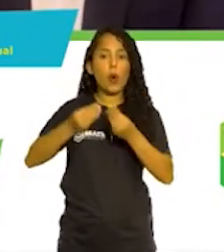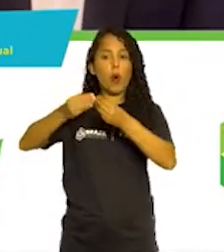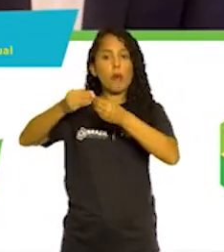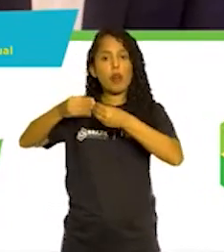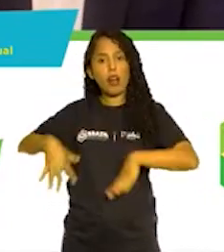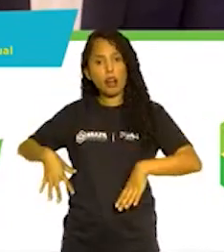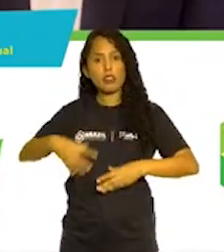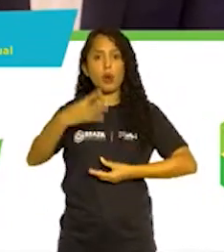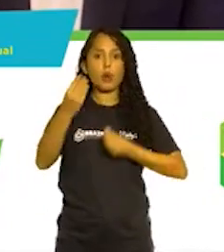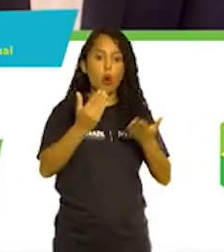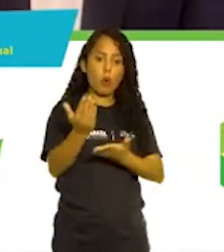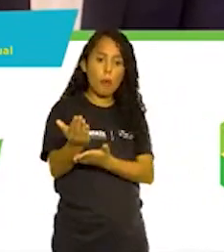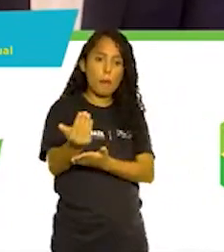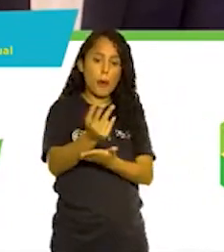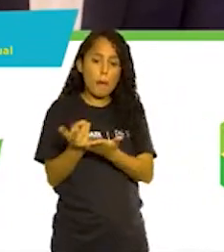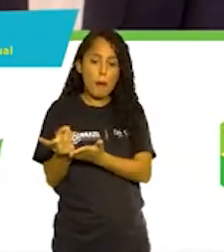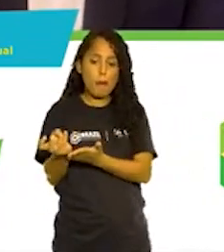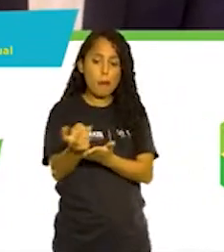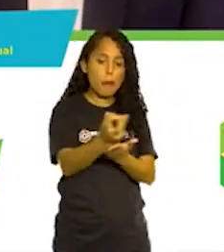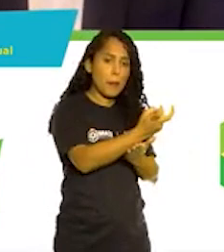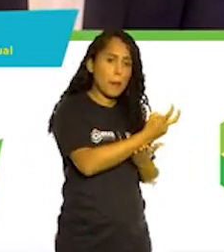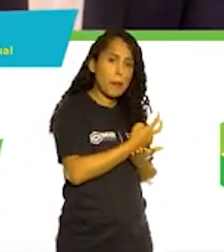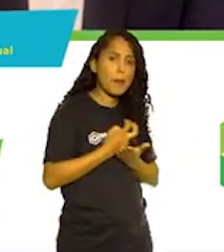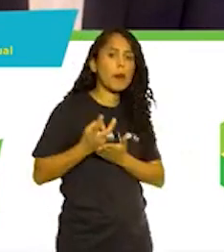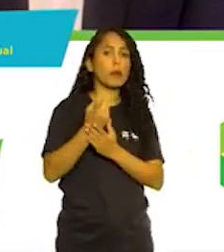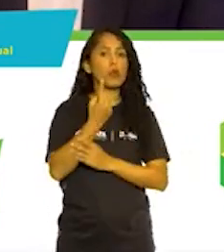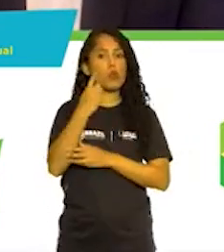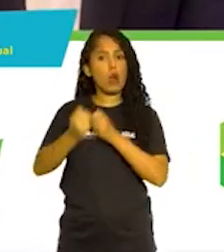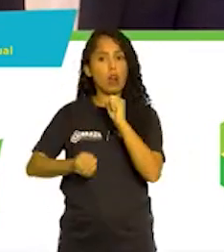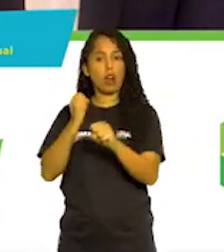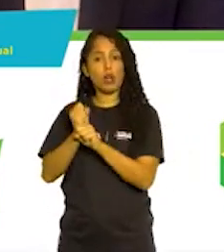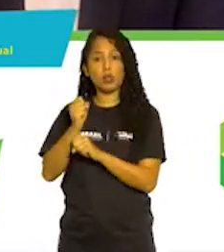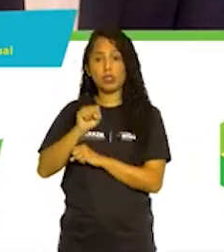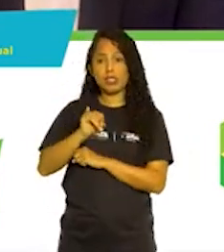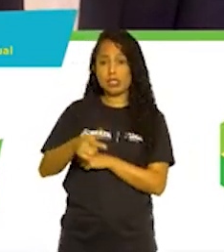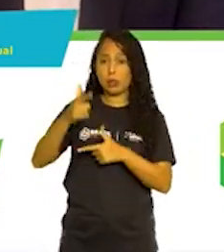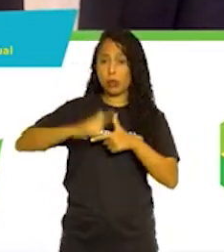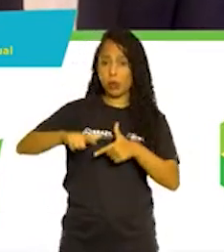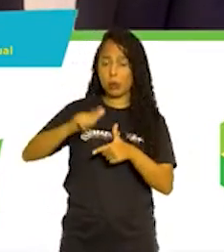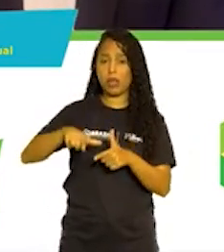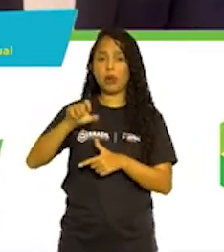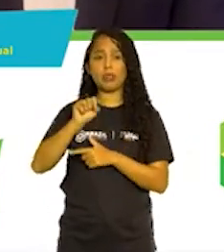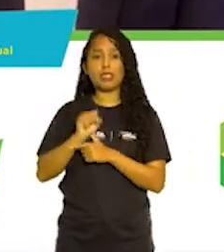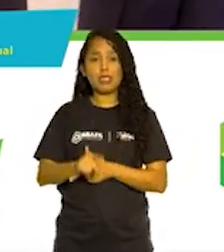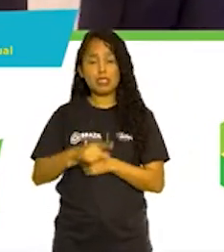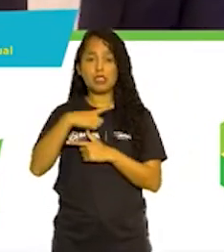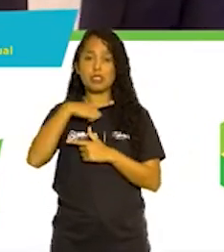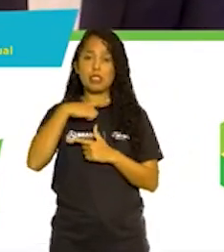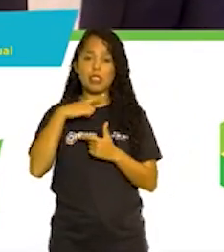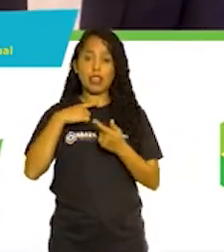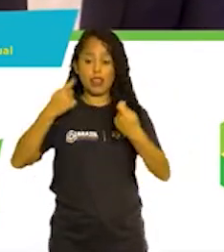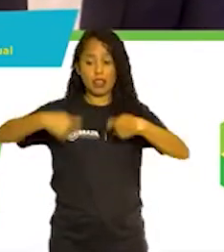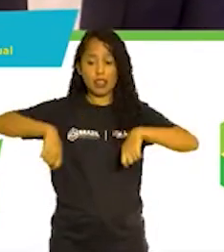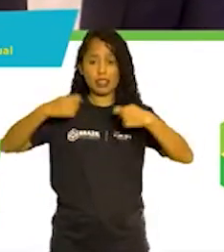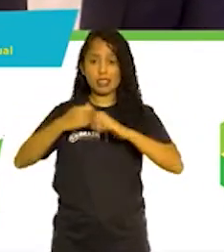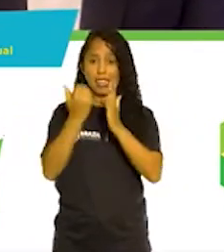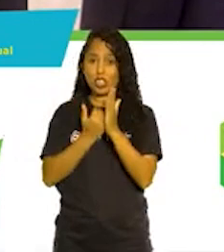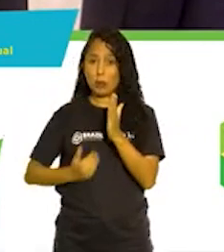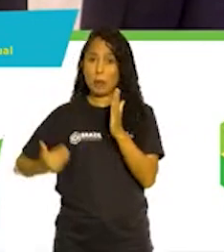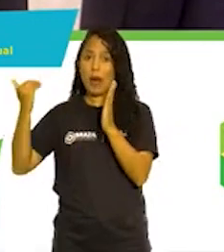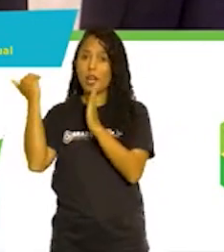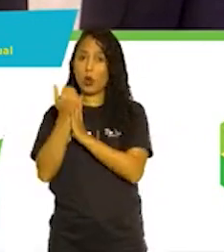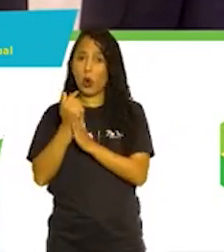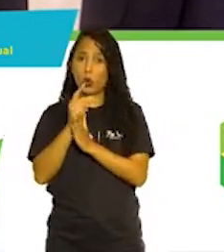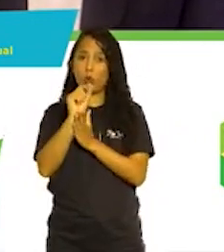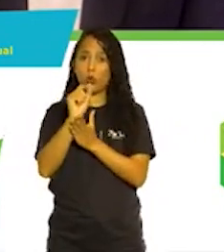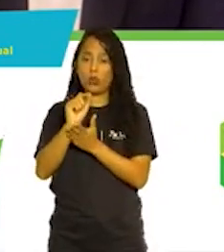aquilo que é arrecadado no país ao longo de um ano. Se deu problema, se a demanda é muito maior do que a quantidade de recursos disponível, tem que sentar na mesa,